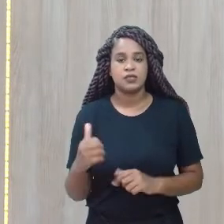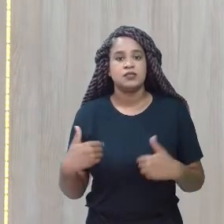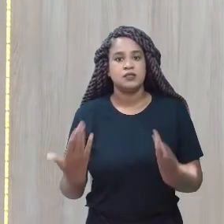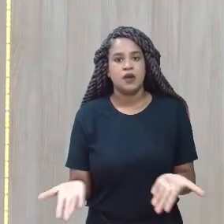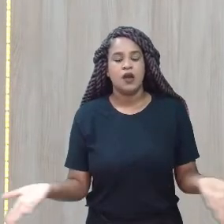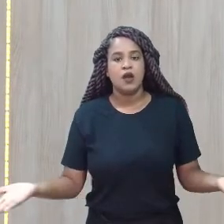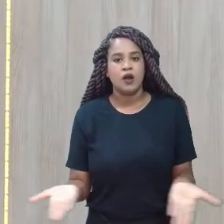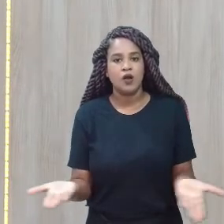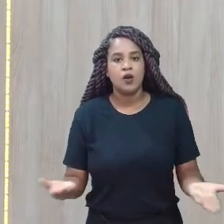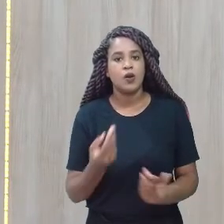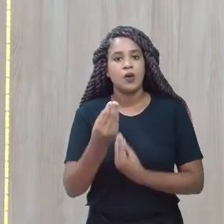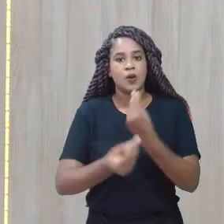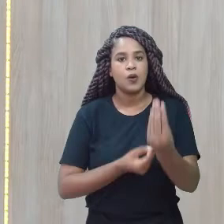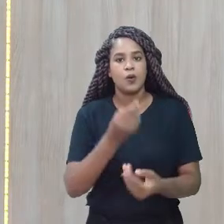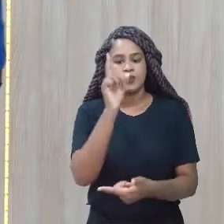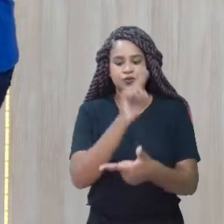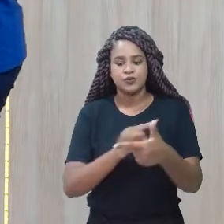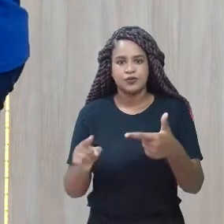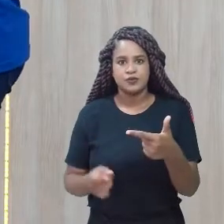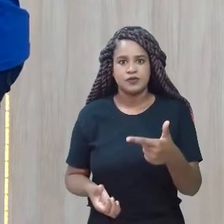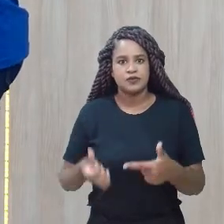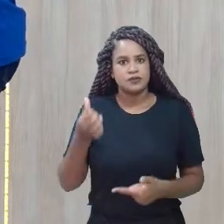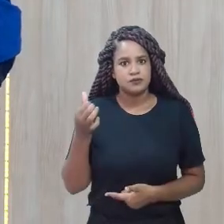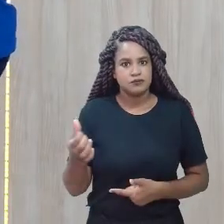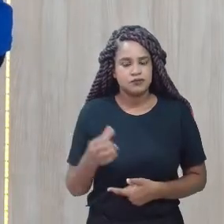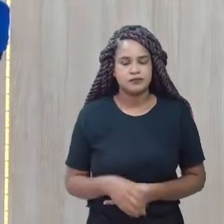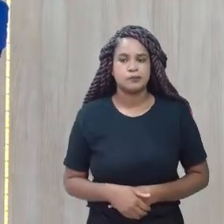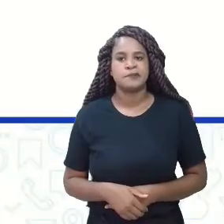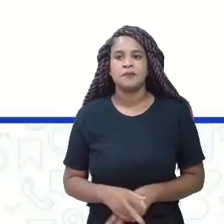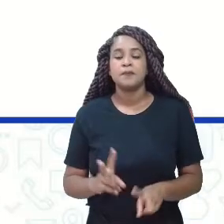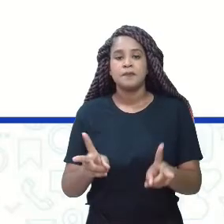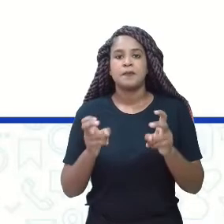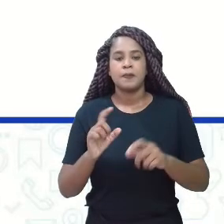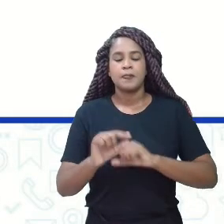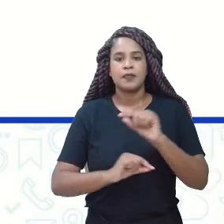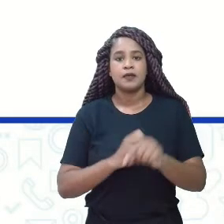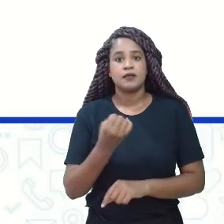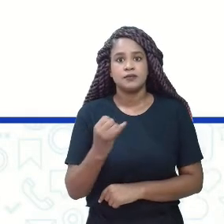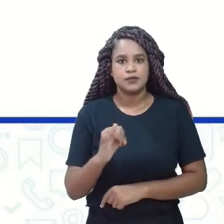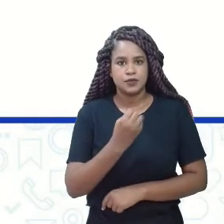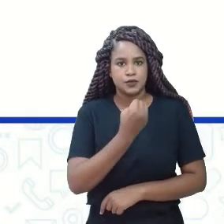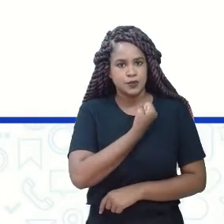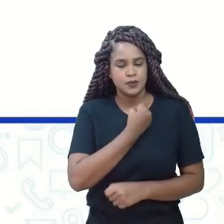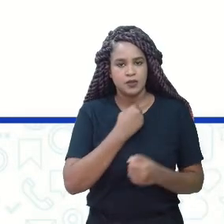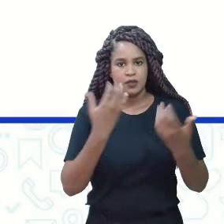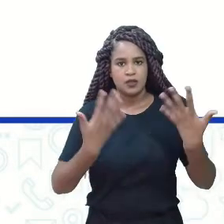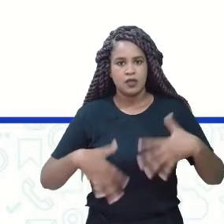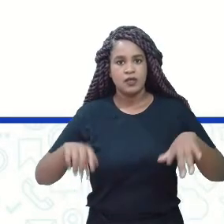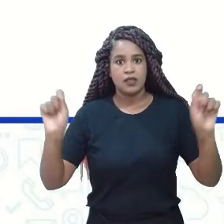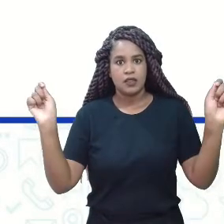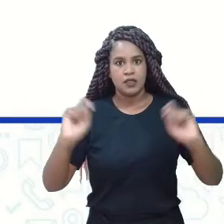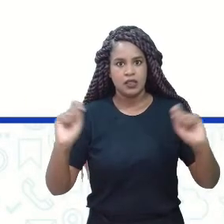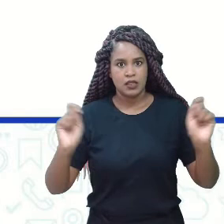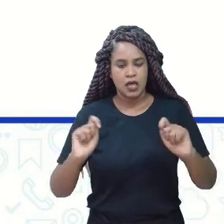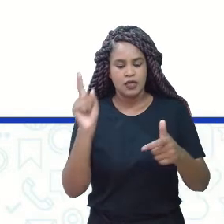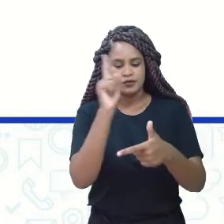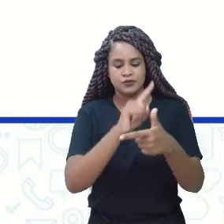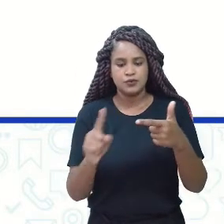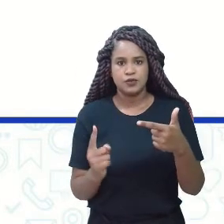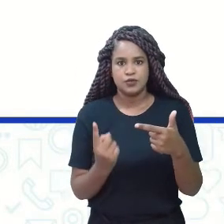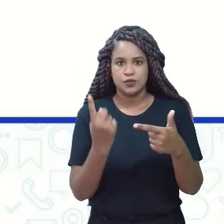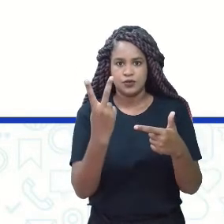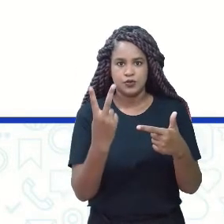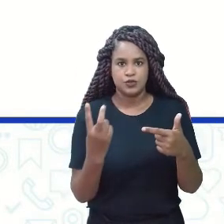para dividir por 6. Então, vamos observar. Se o número natural é divisível por 2 e por 3 ao mesmo